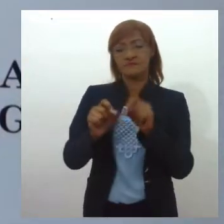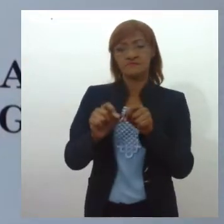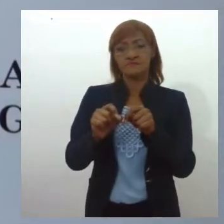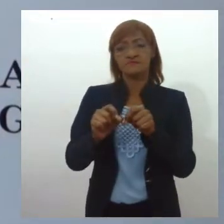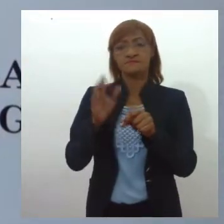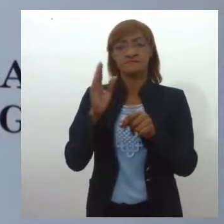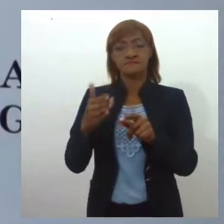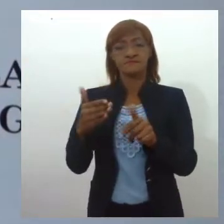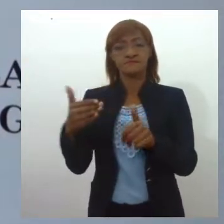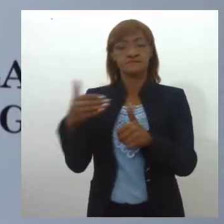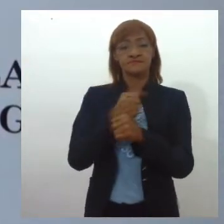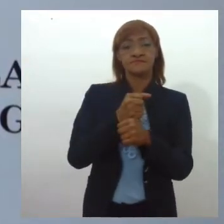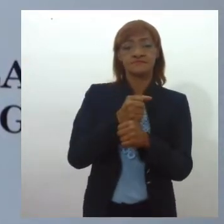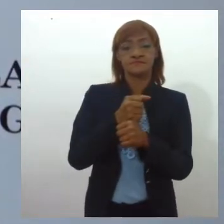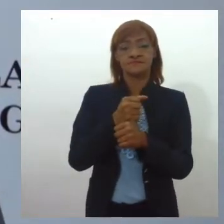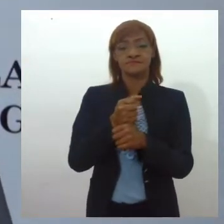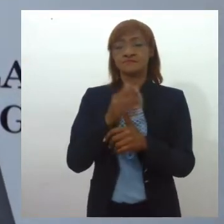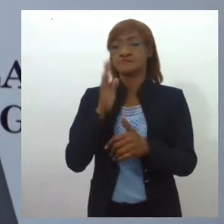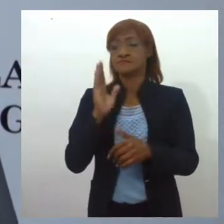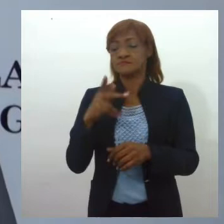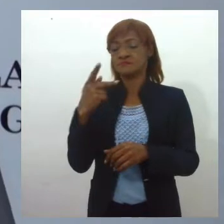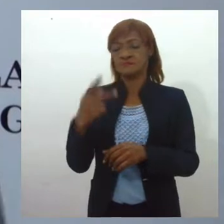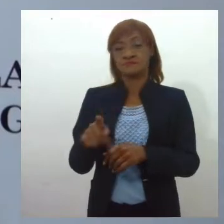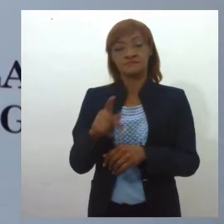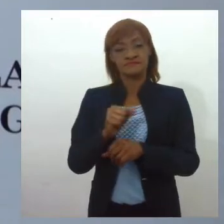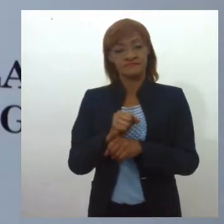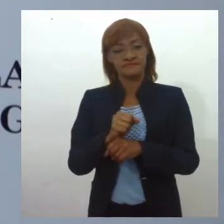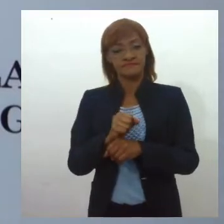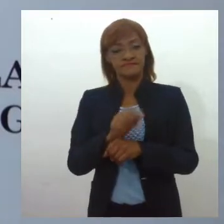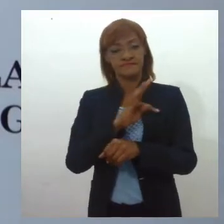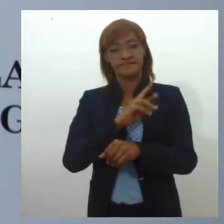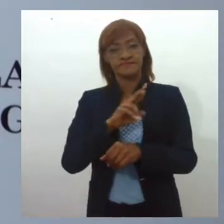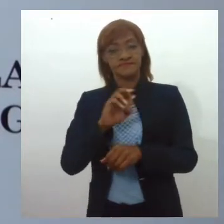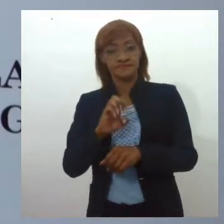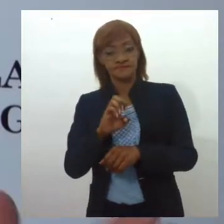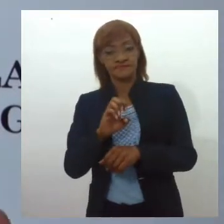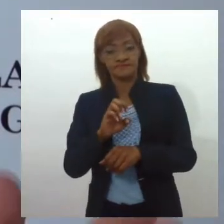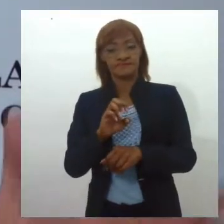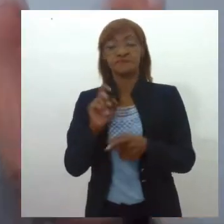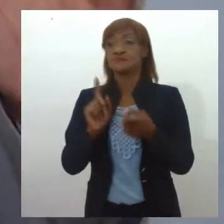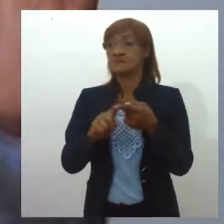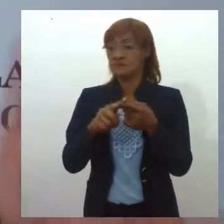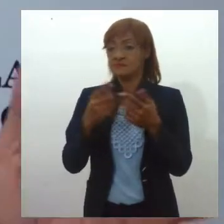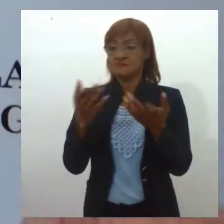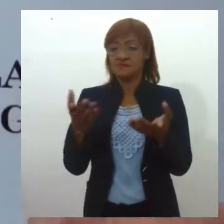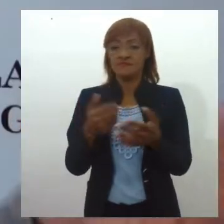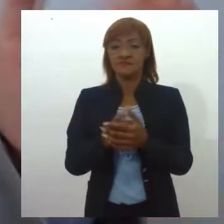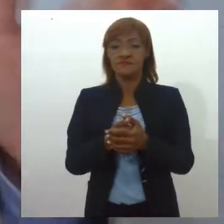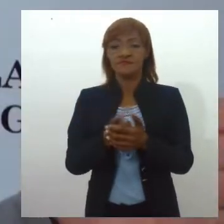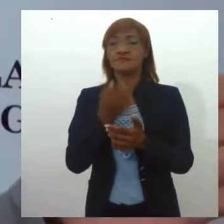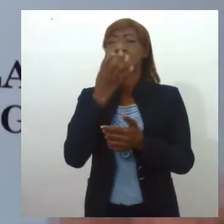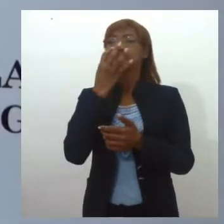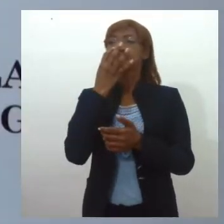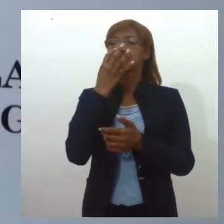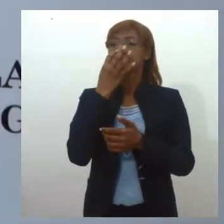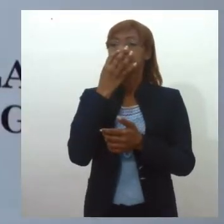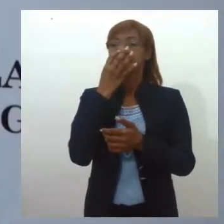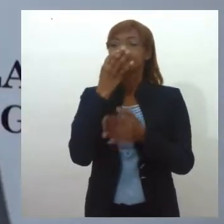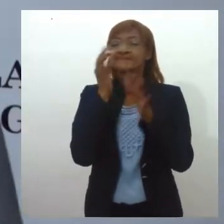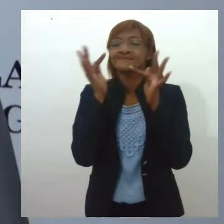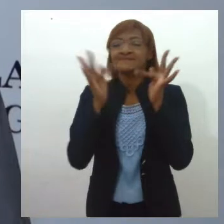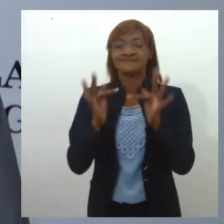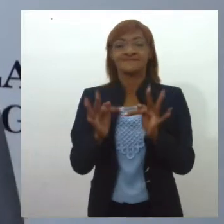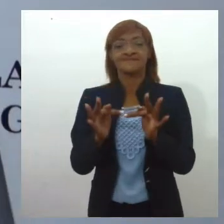da vice-governadora aqui pelo TRE. E a tese que eu defendi é a mesma que assisti, felizmente, ontem